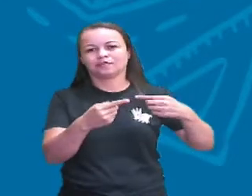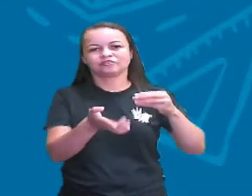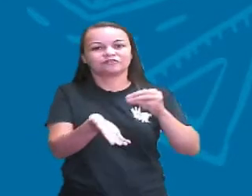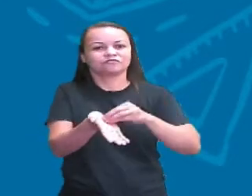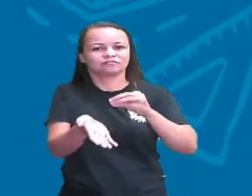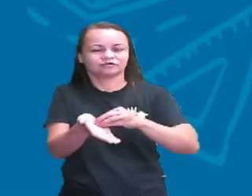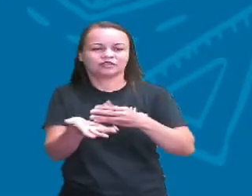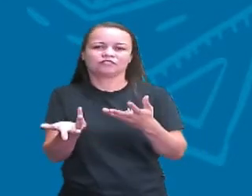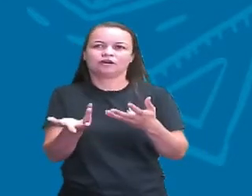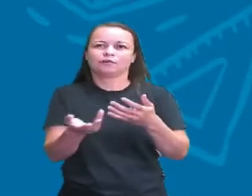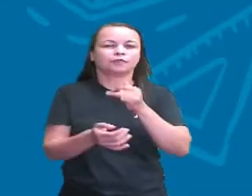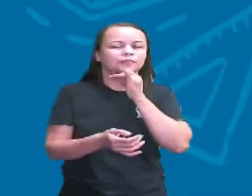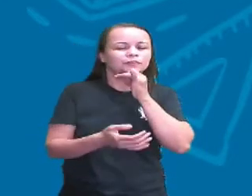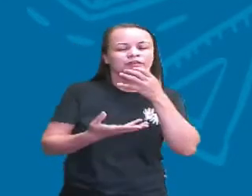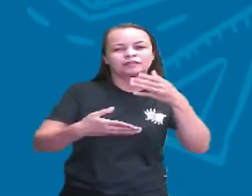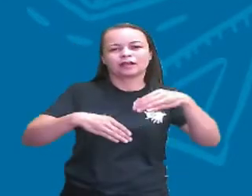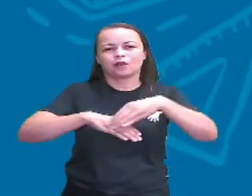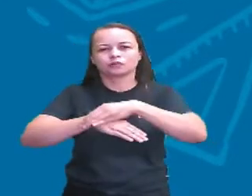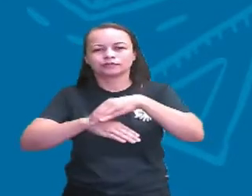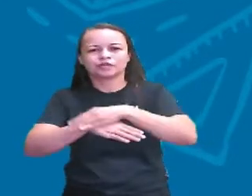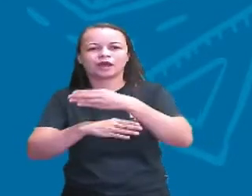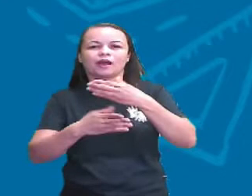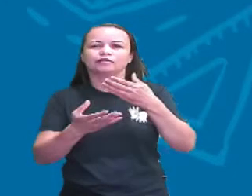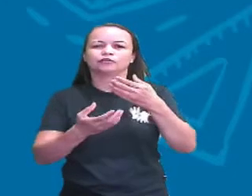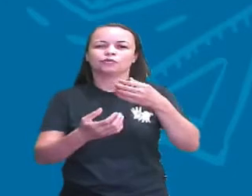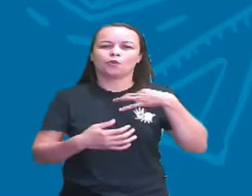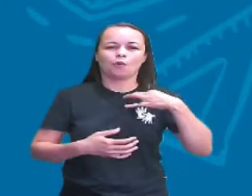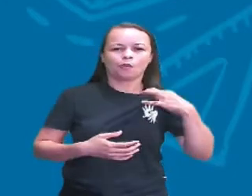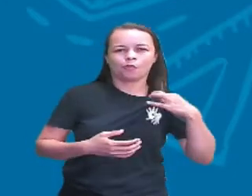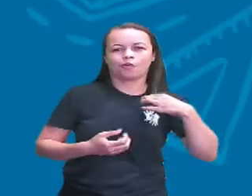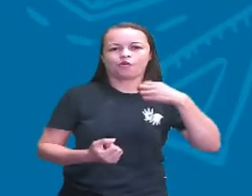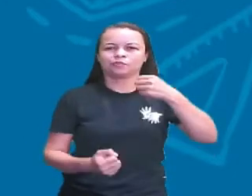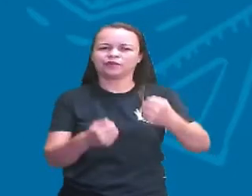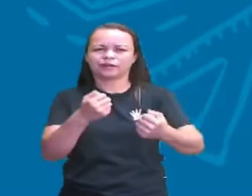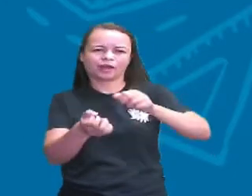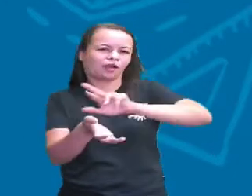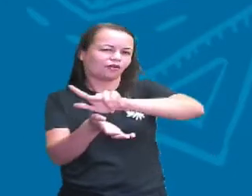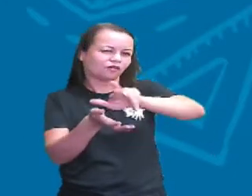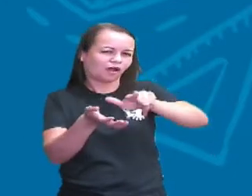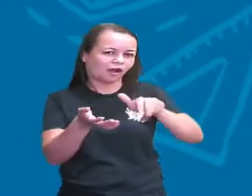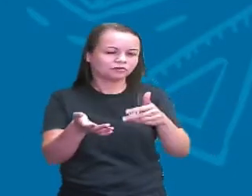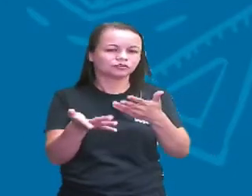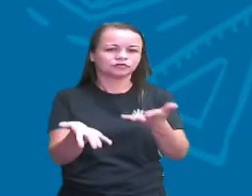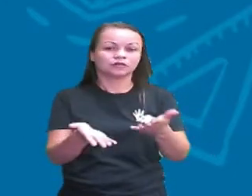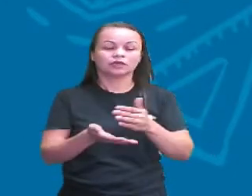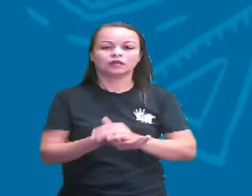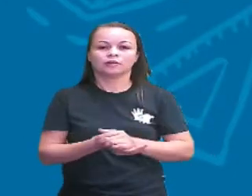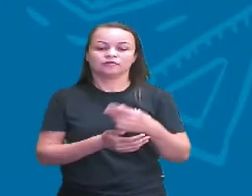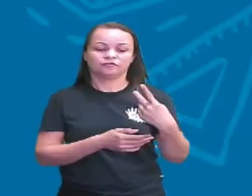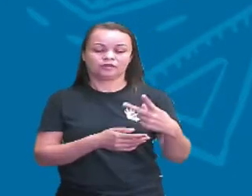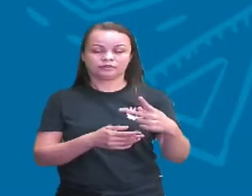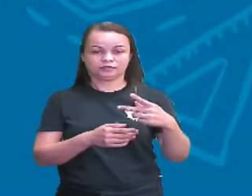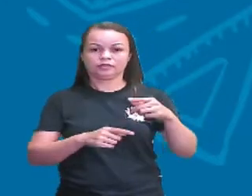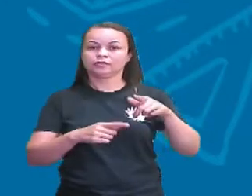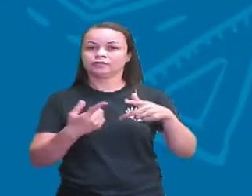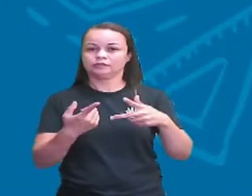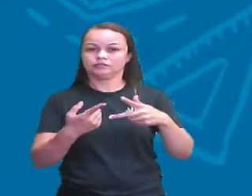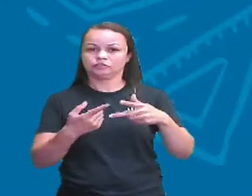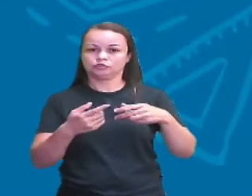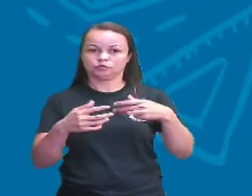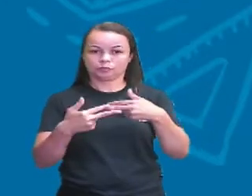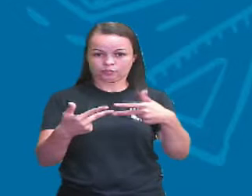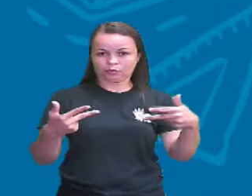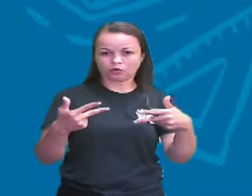exemplo calçados, roupas, automóveis, etc., para fazer esses produtos é necessário ter matéria-prima.